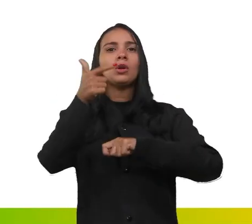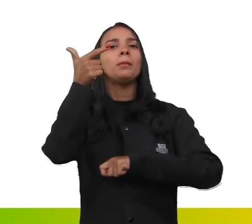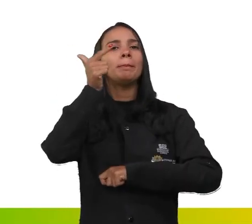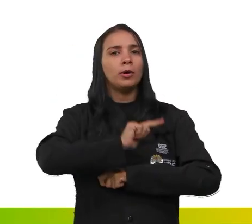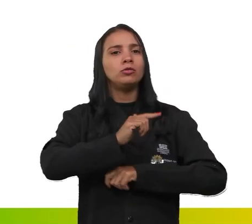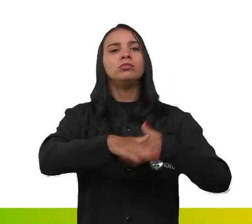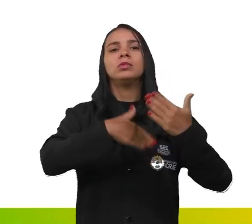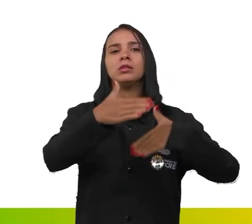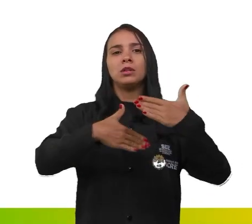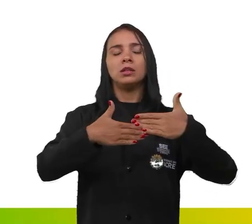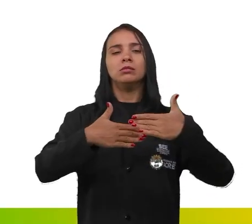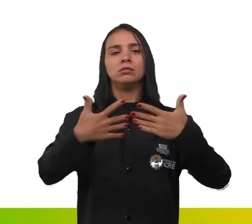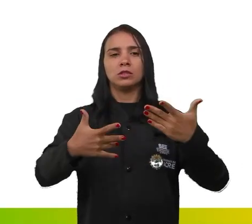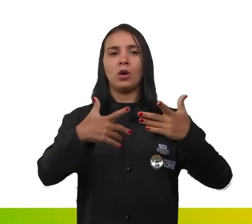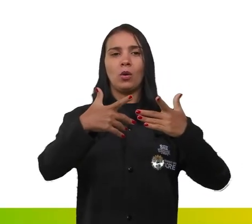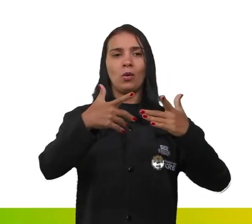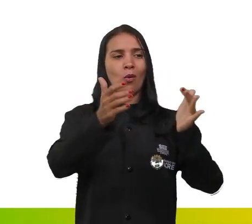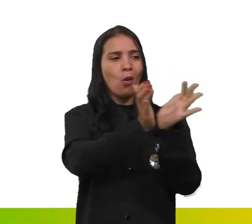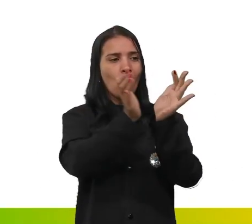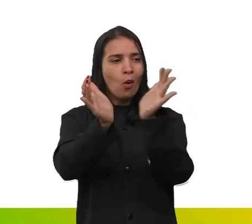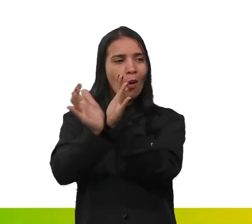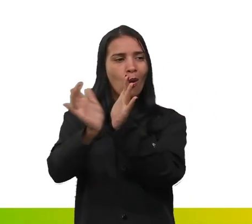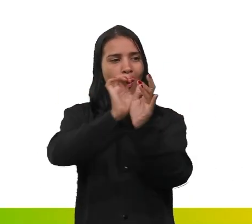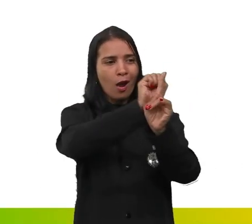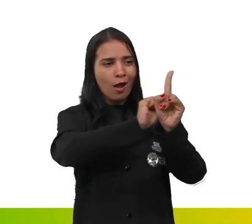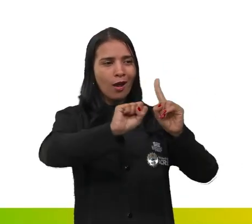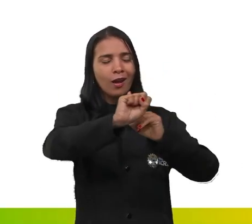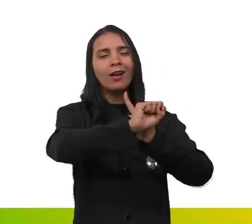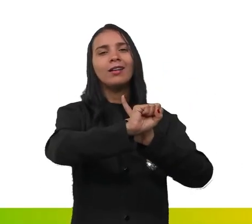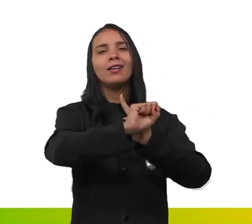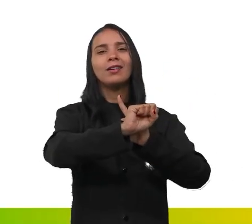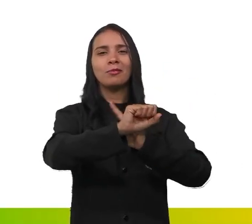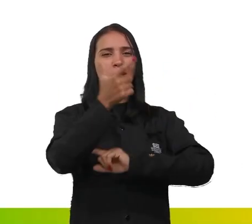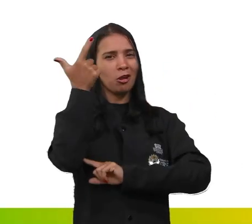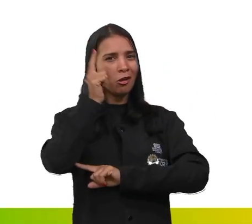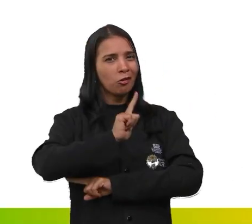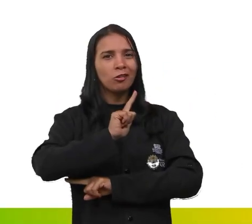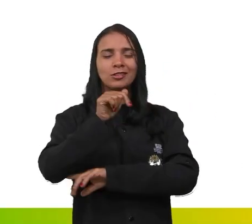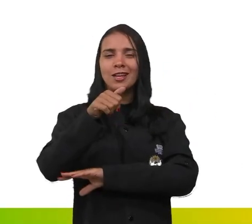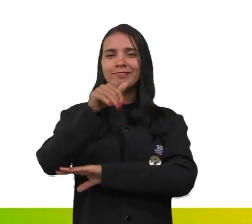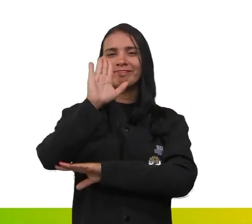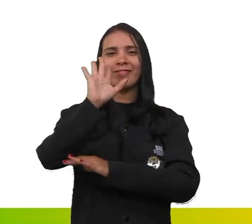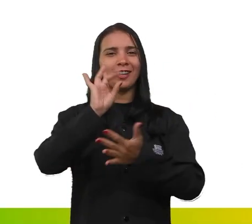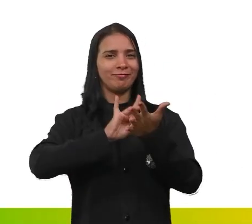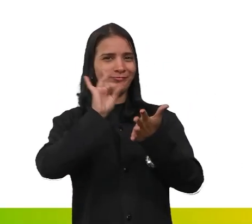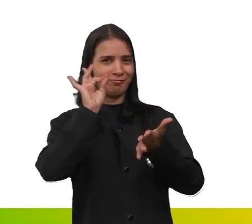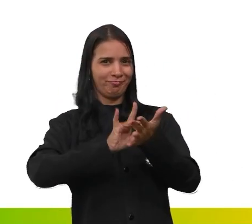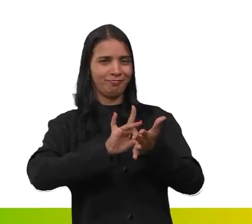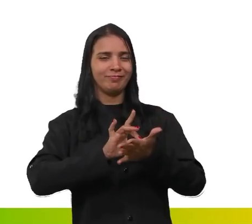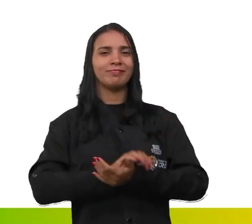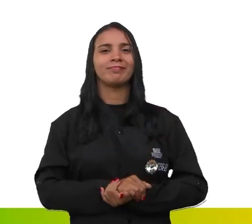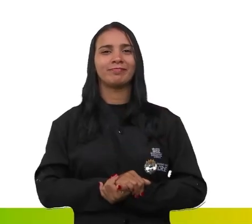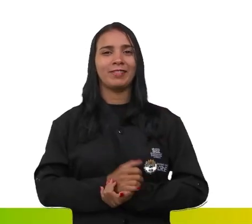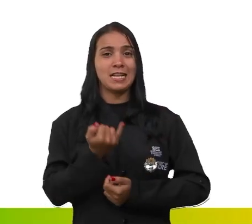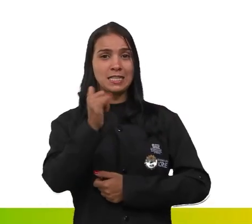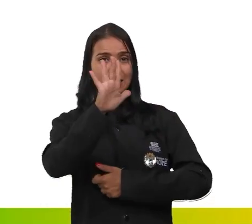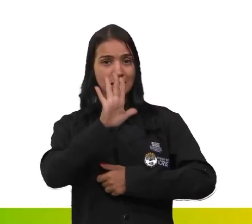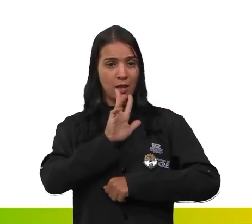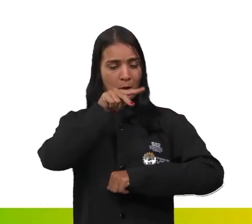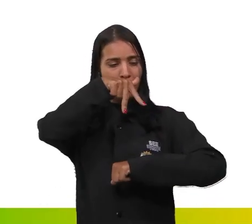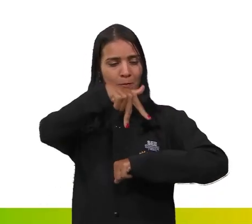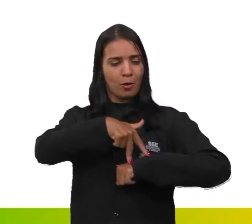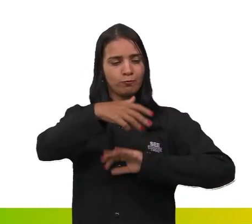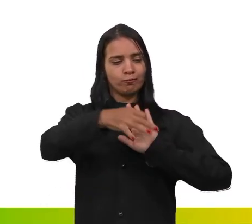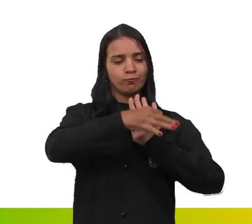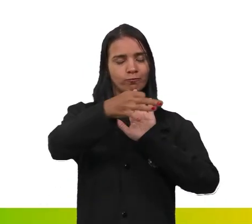coletivo. Coletivo. Tá bom? Todo mundo fazendo junto. Ao assumir uma postura crítica, criativa